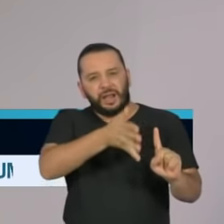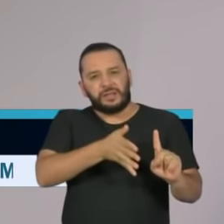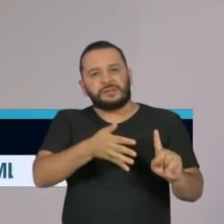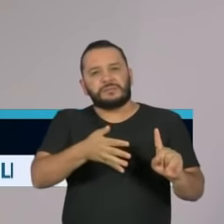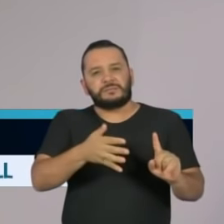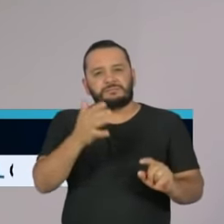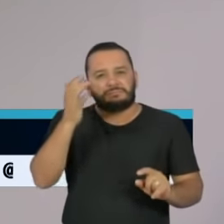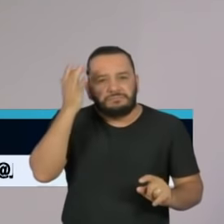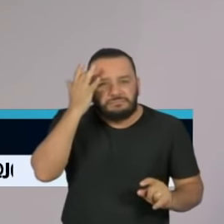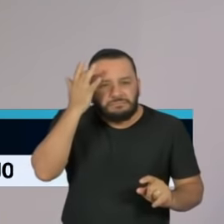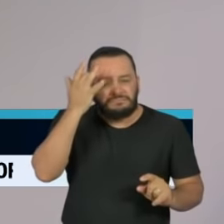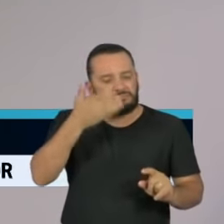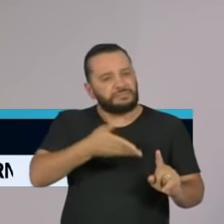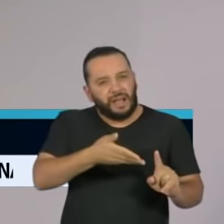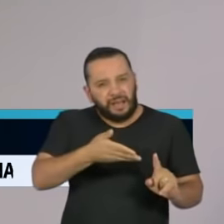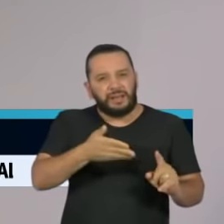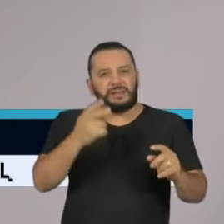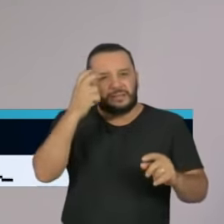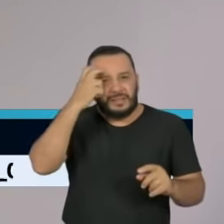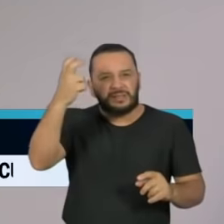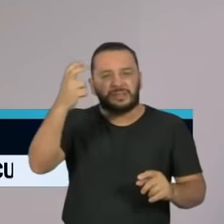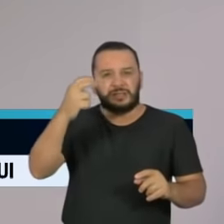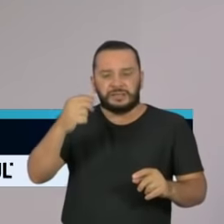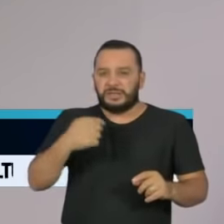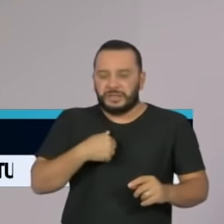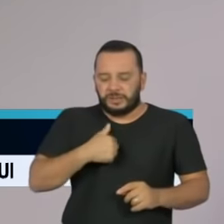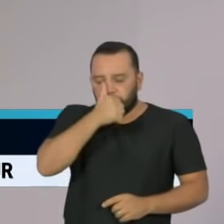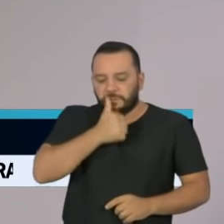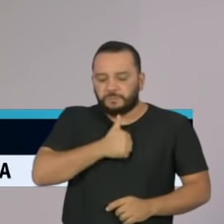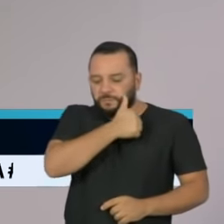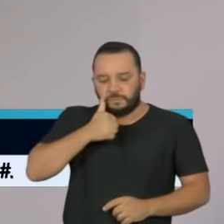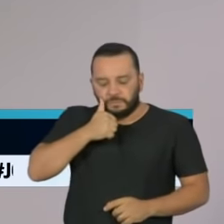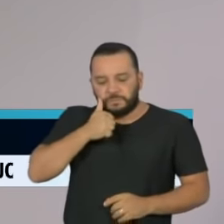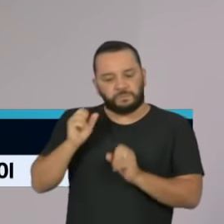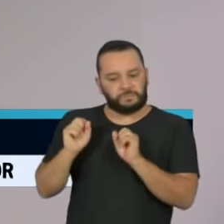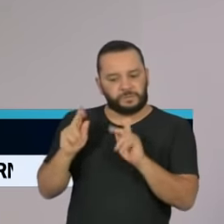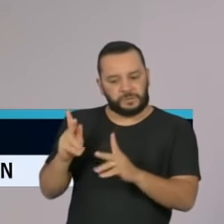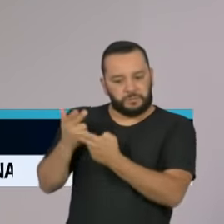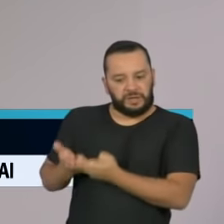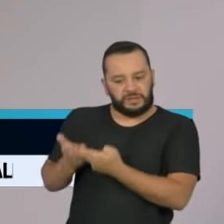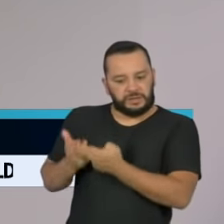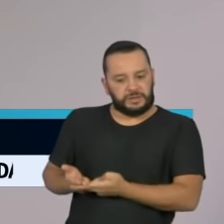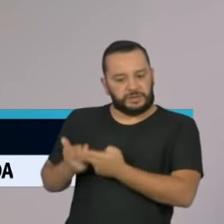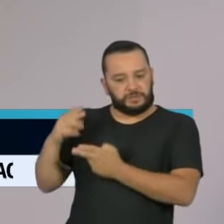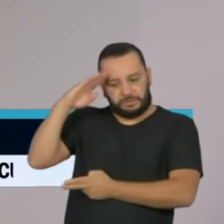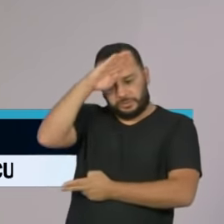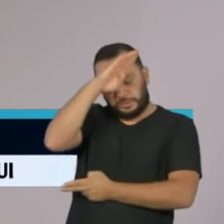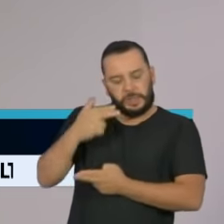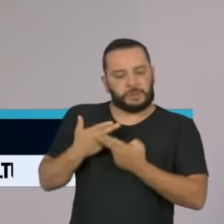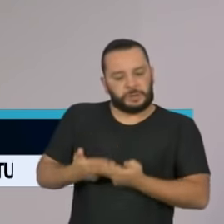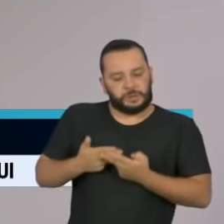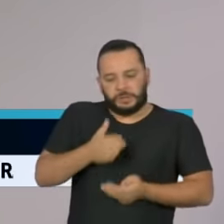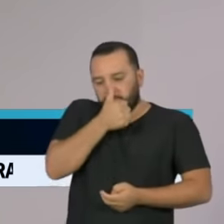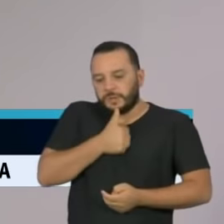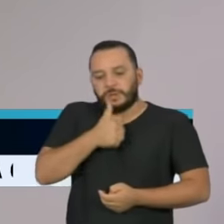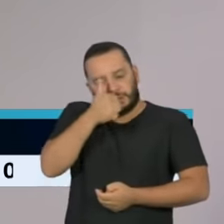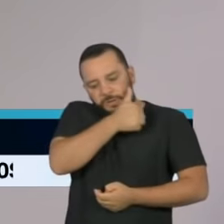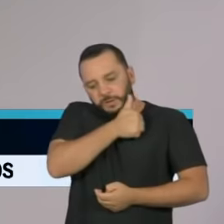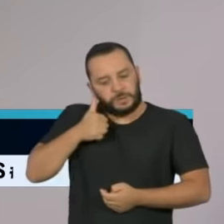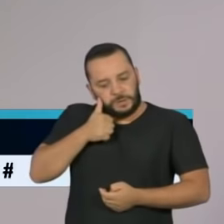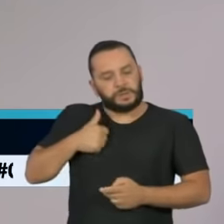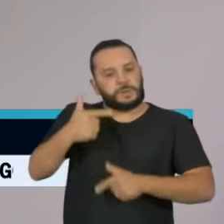de desprendimento, ele se sacrificar a uma convivência como essa com o presidente e continuar o trabalho que está